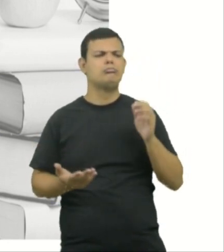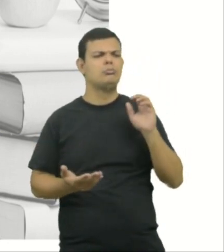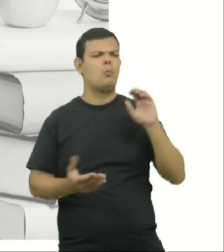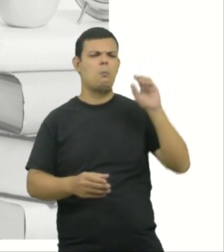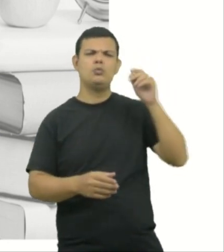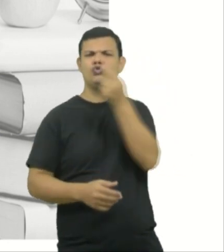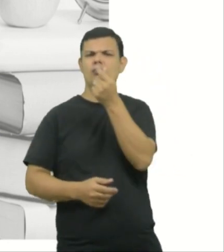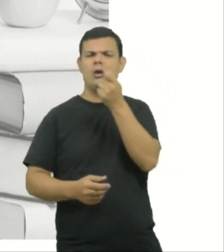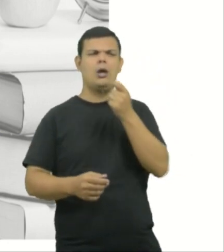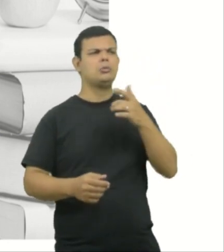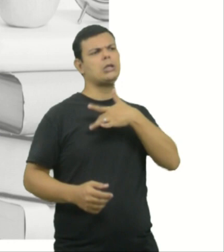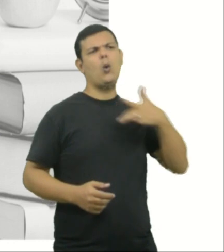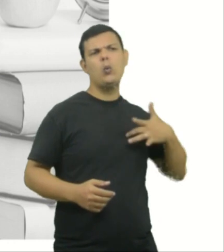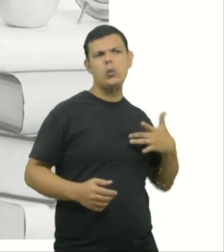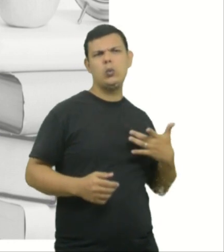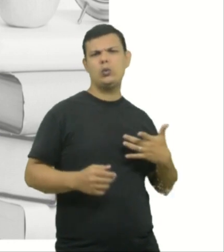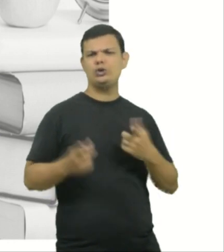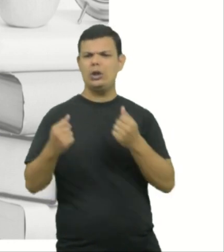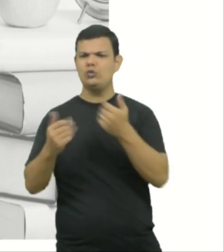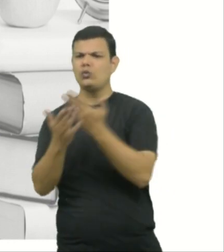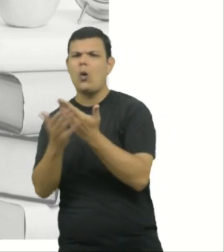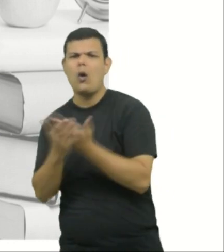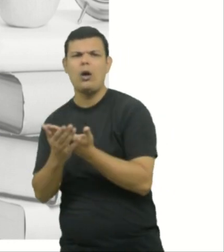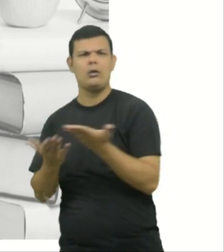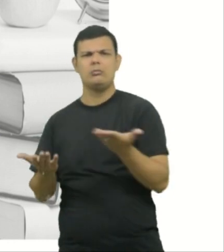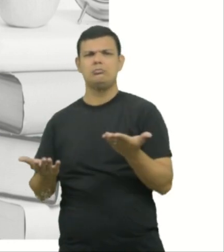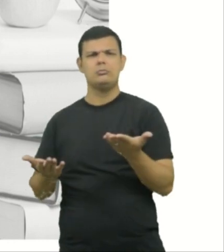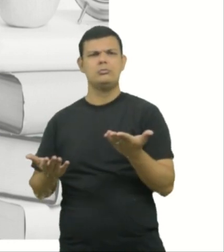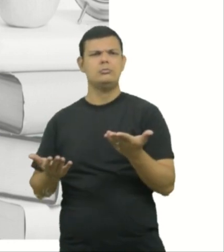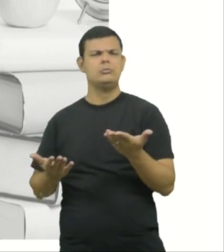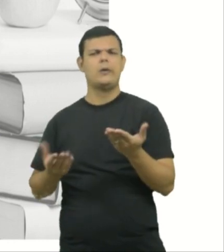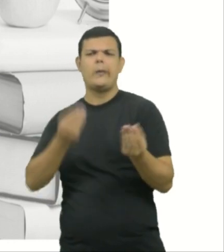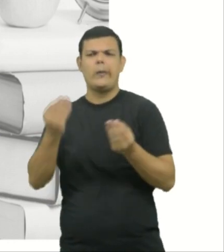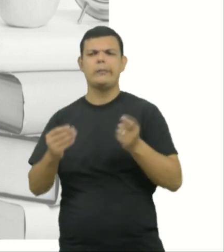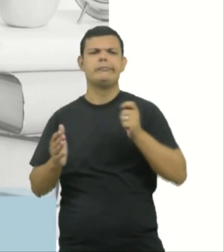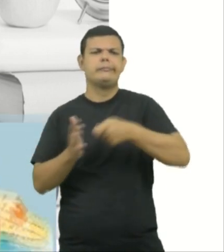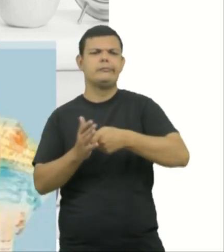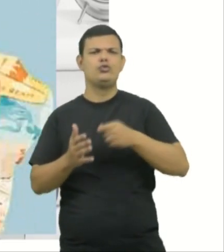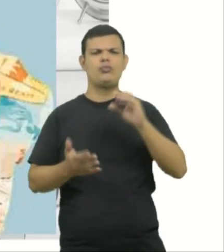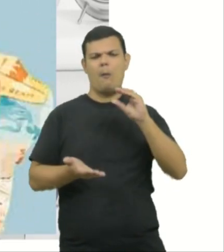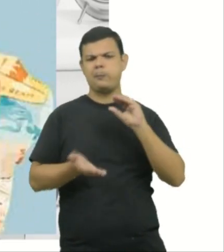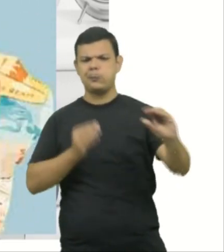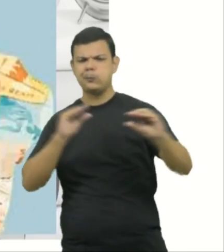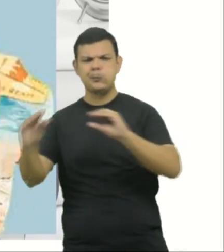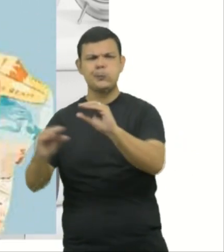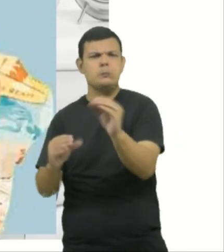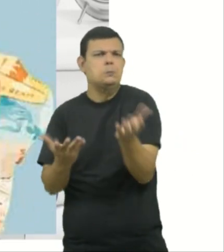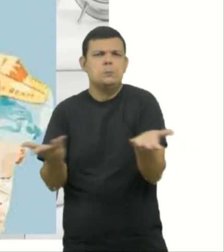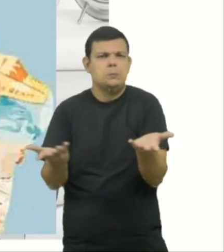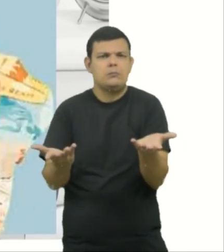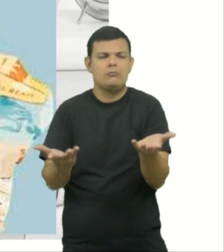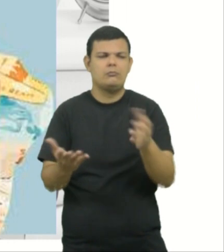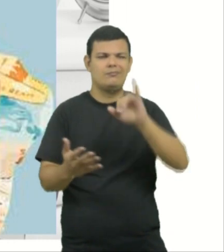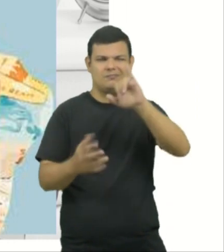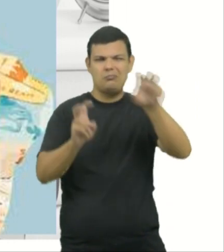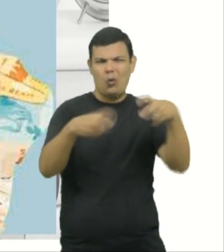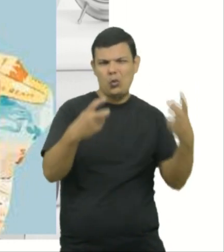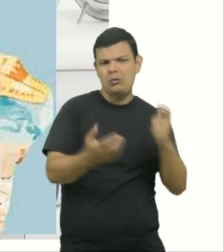o dinheiro da saúde, da escola, né? Como vai ser aplicado esse recurso, que são arrecadados através